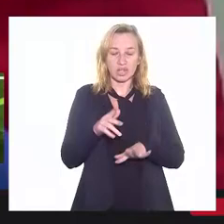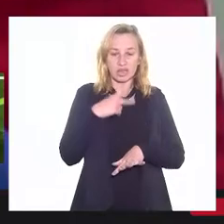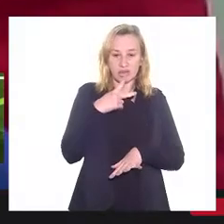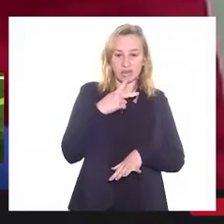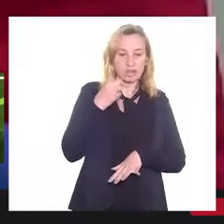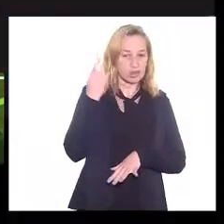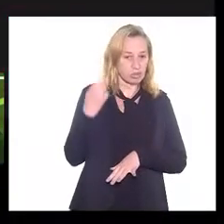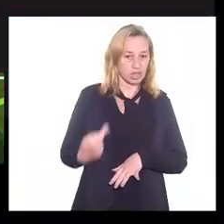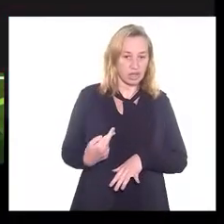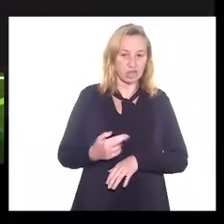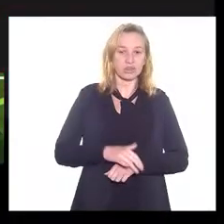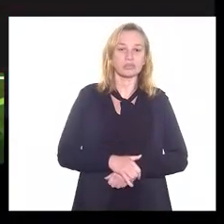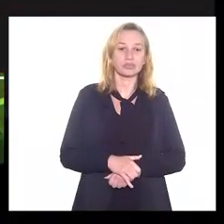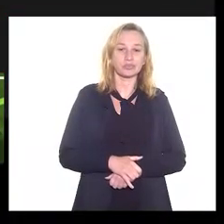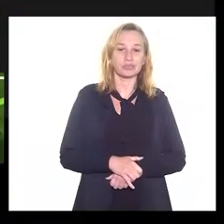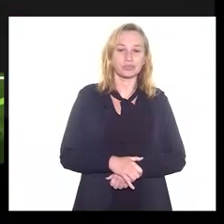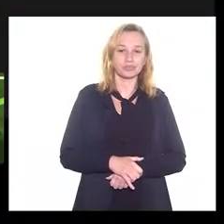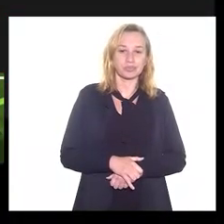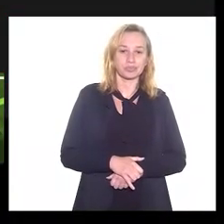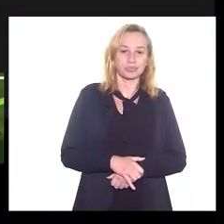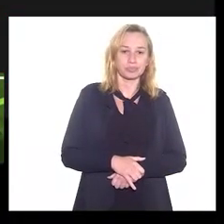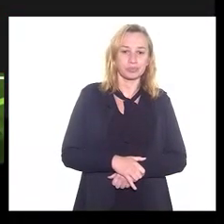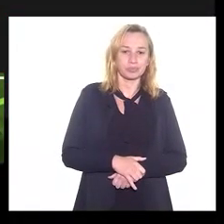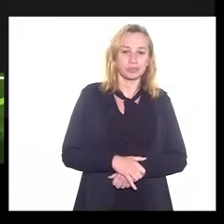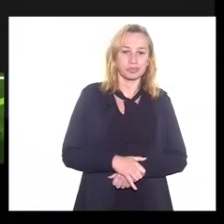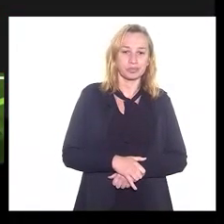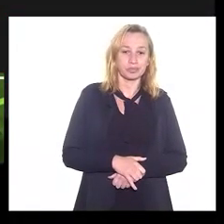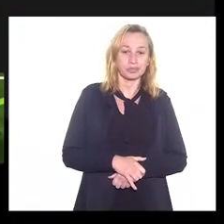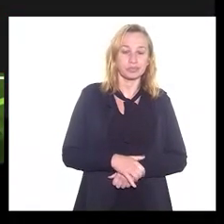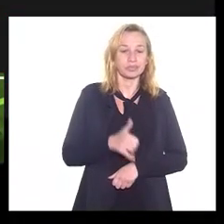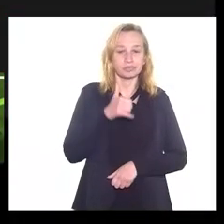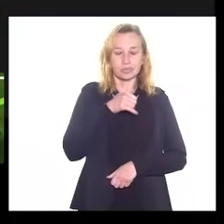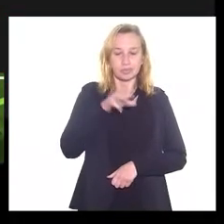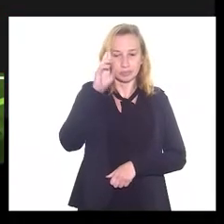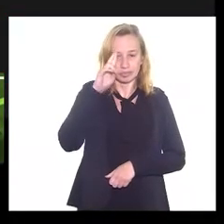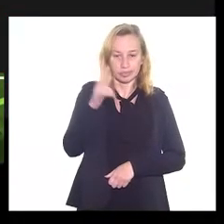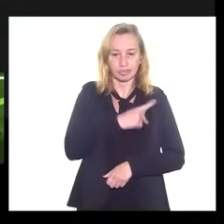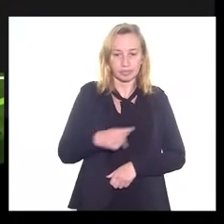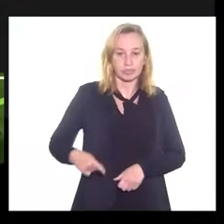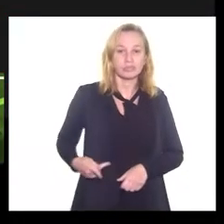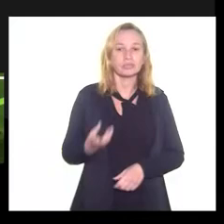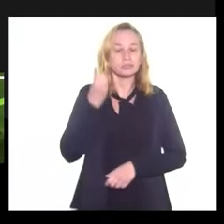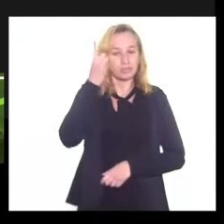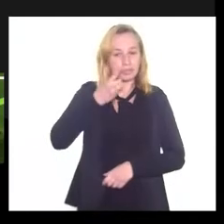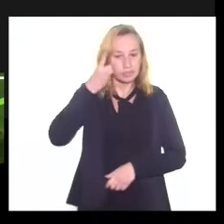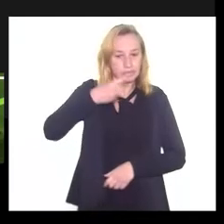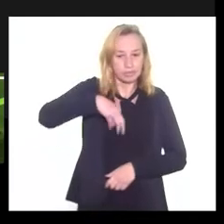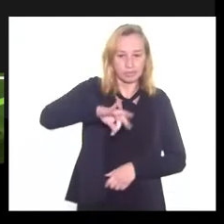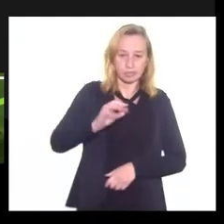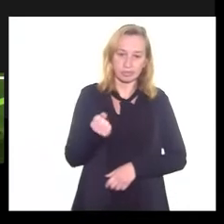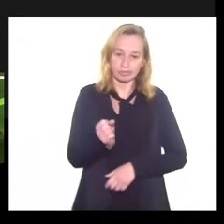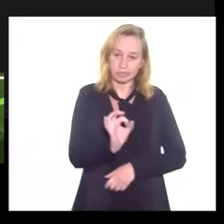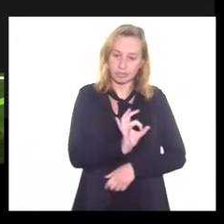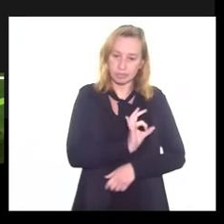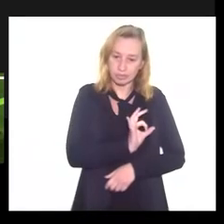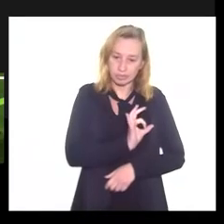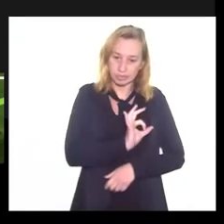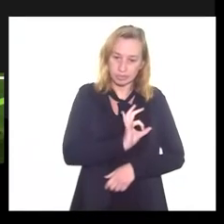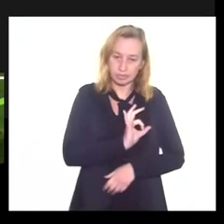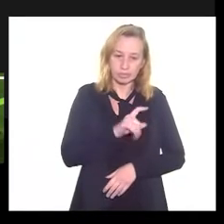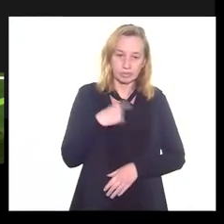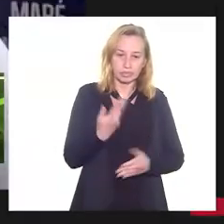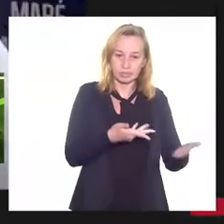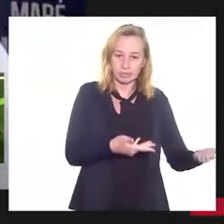deputada Renata Souza a senhora presidenta deputada Martha Rocha aos